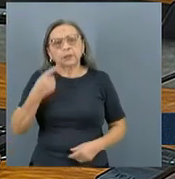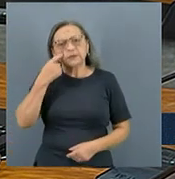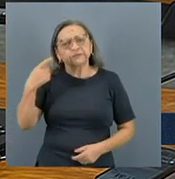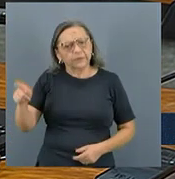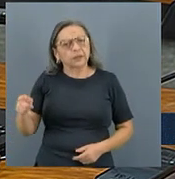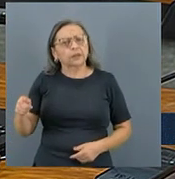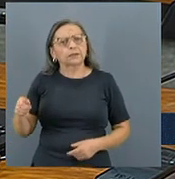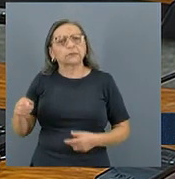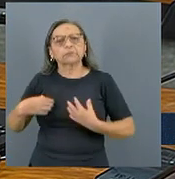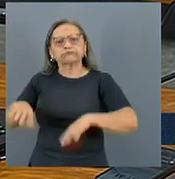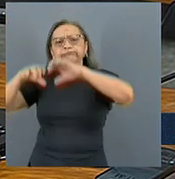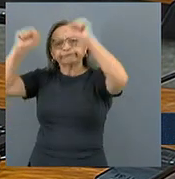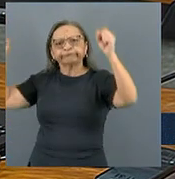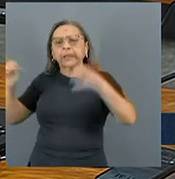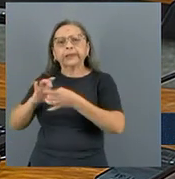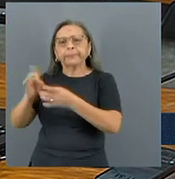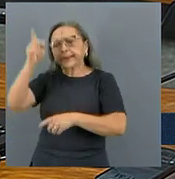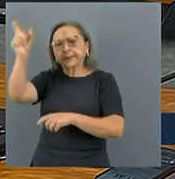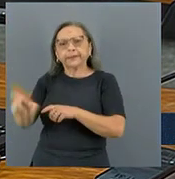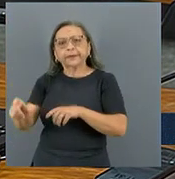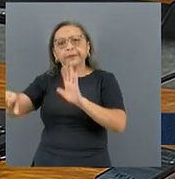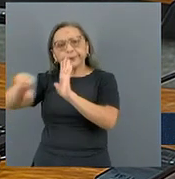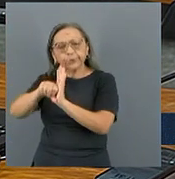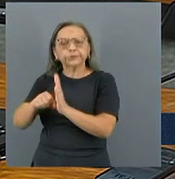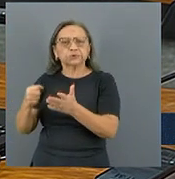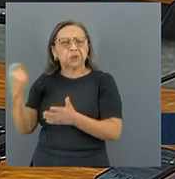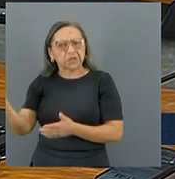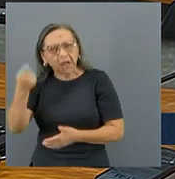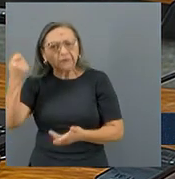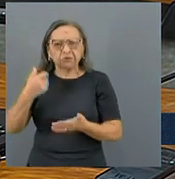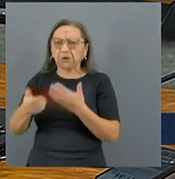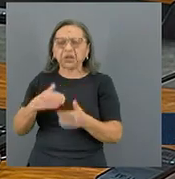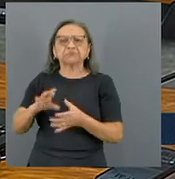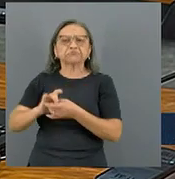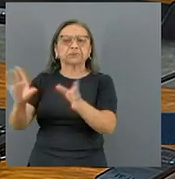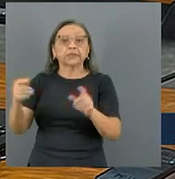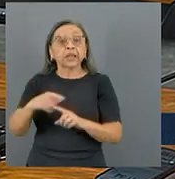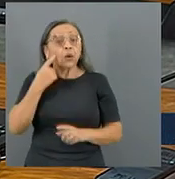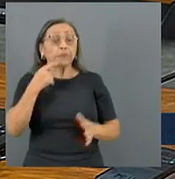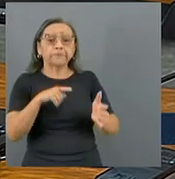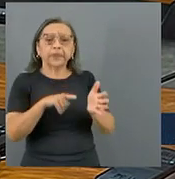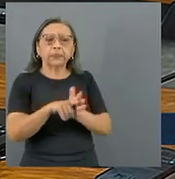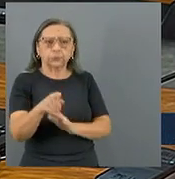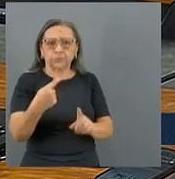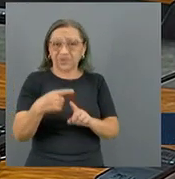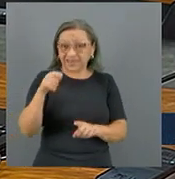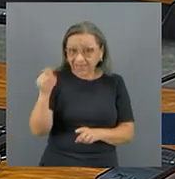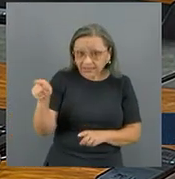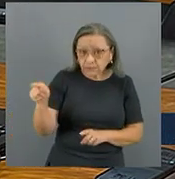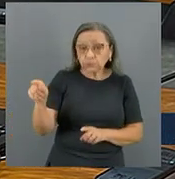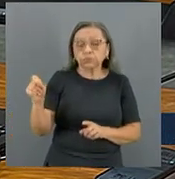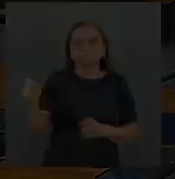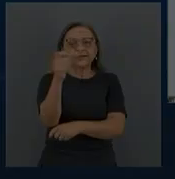do processo. Eu pergunto, qual a sua visão sobre essa questão que traz uma imensa sensação de impunidade